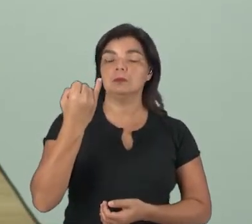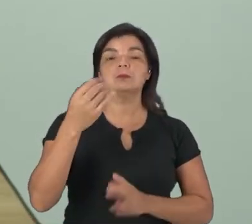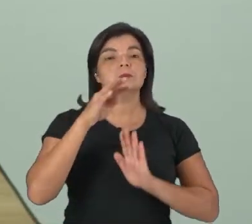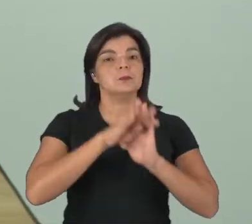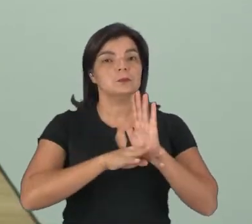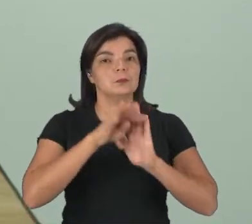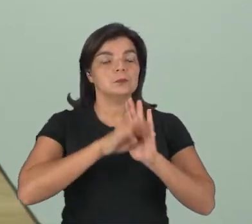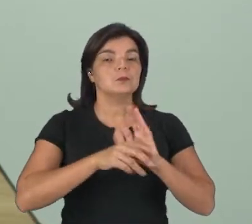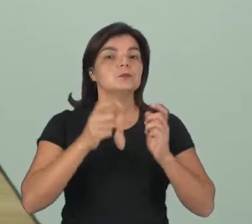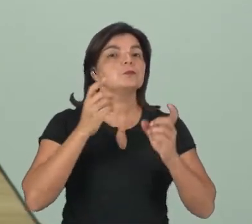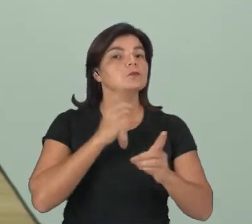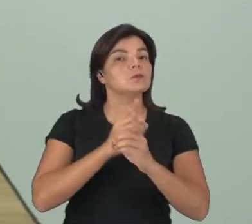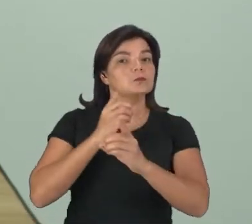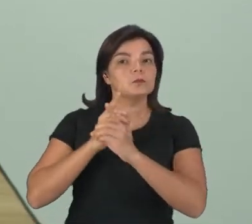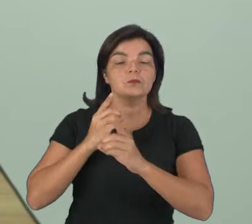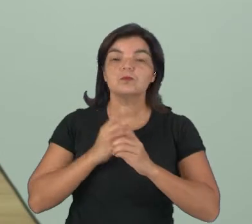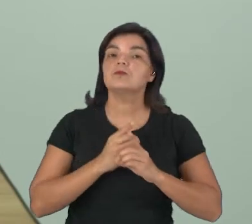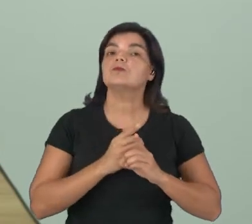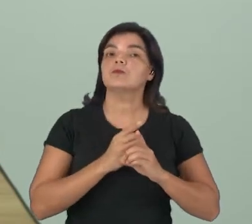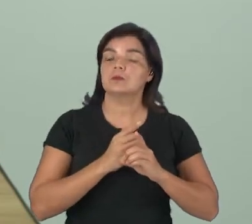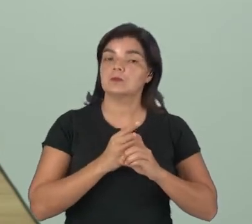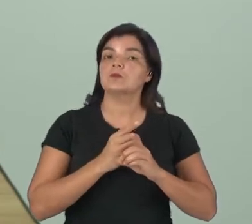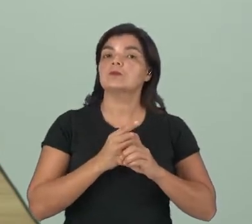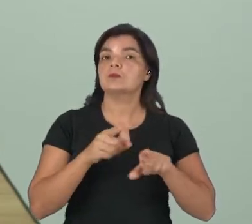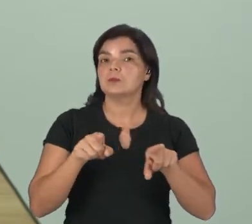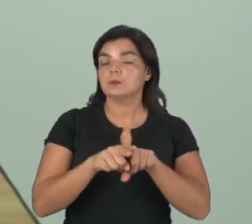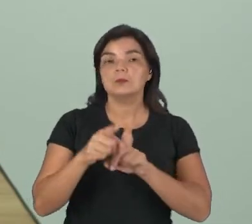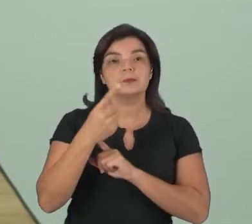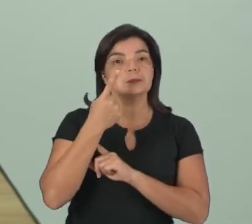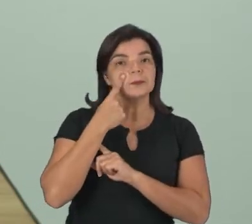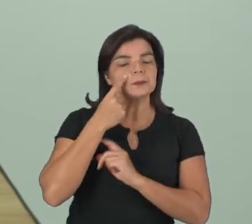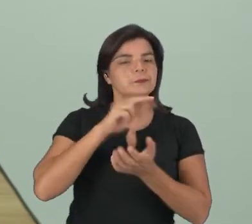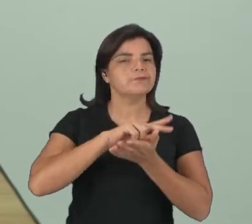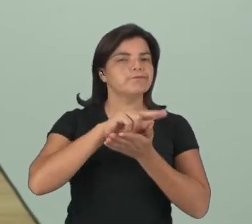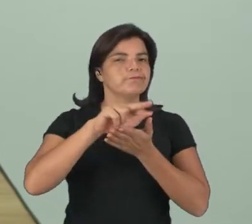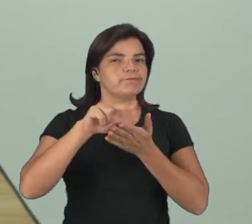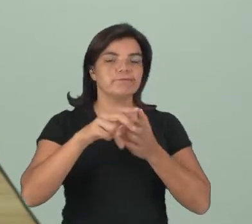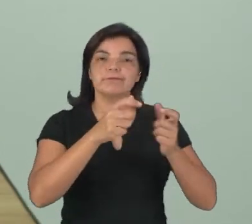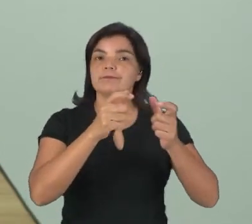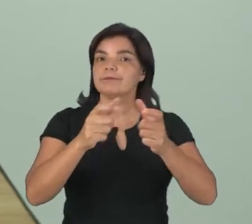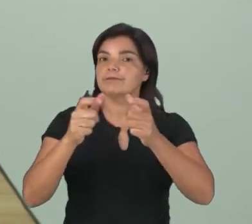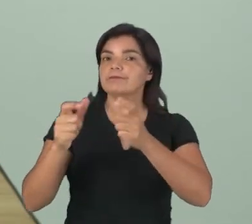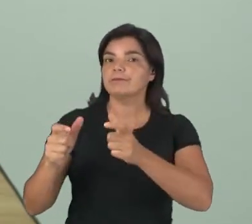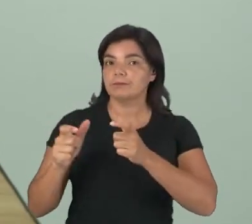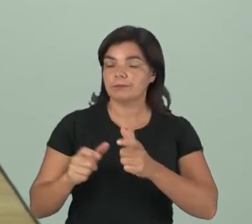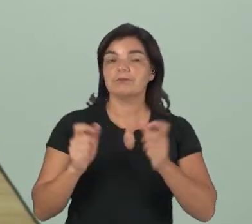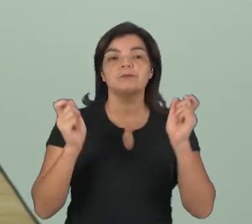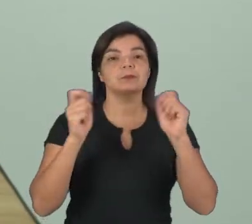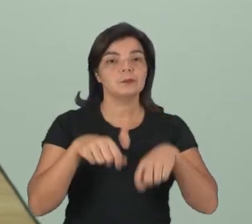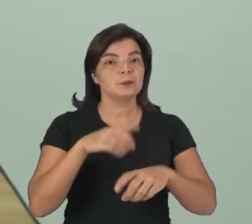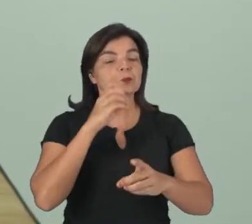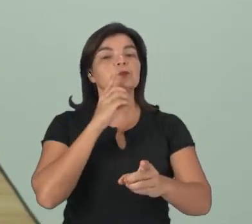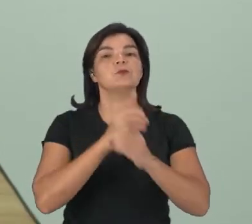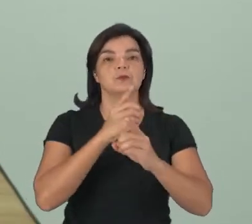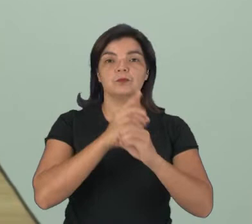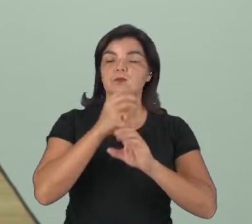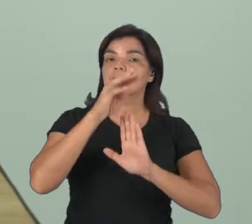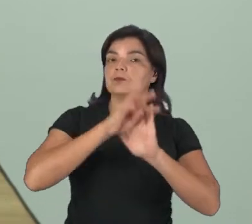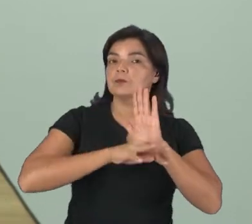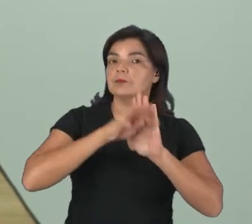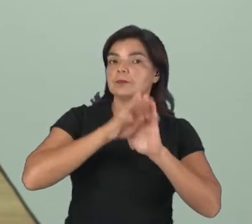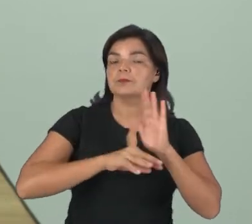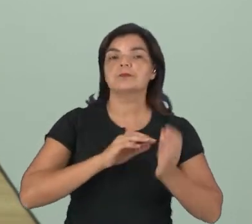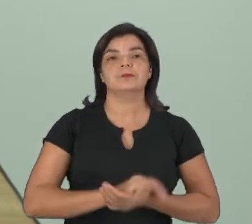textos, onde nós encontramos os textos, nós até vimos vários lugares que nós podemos encontrar os